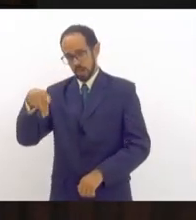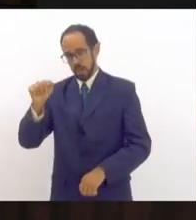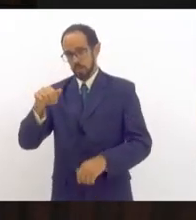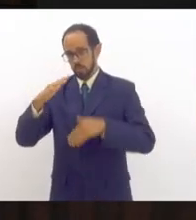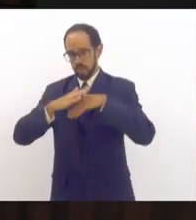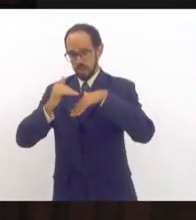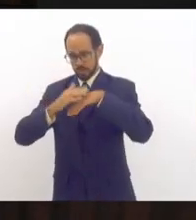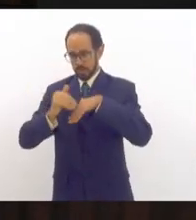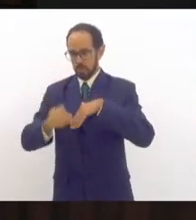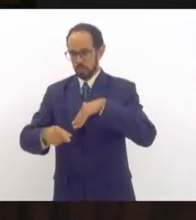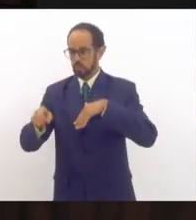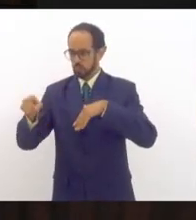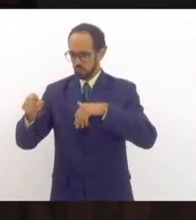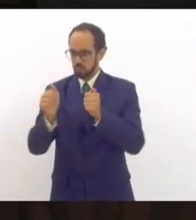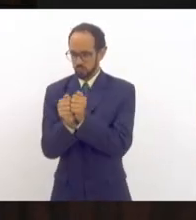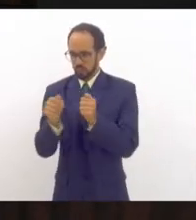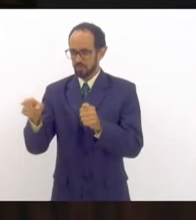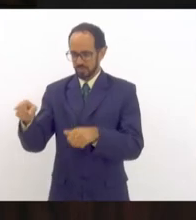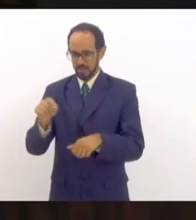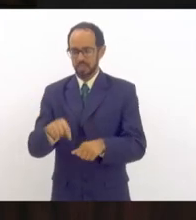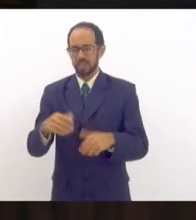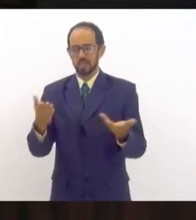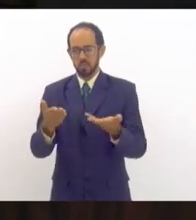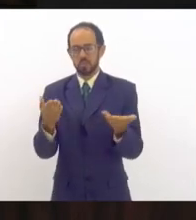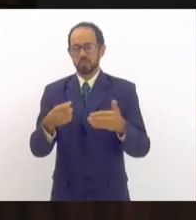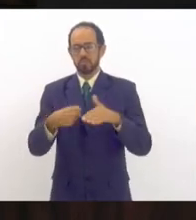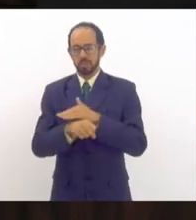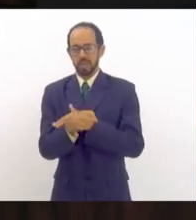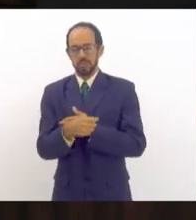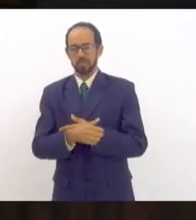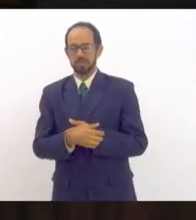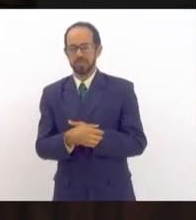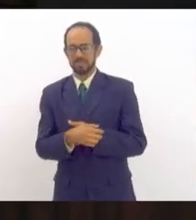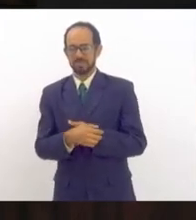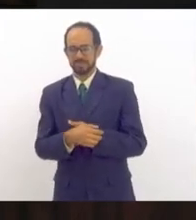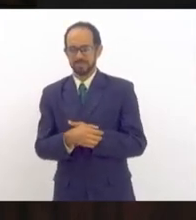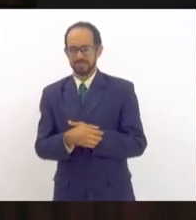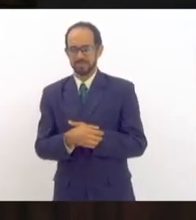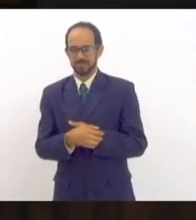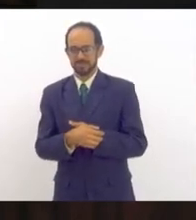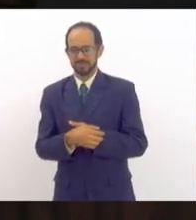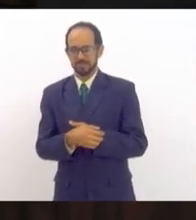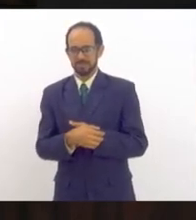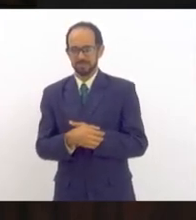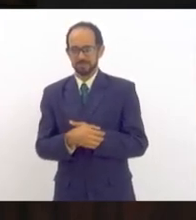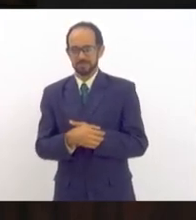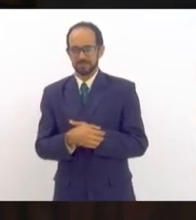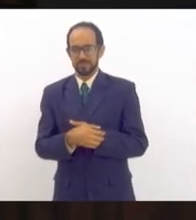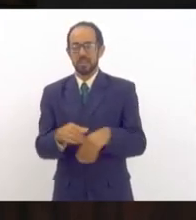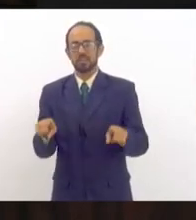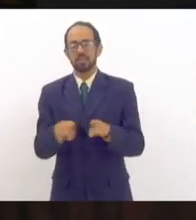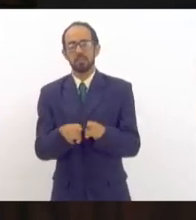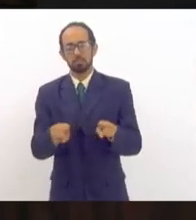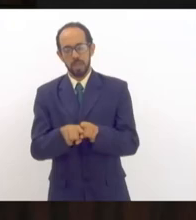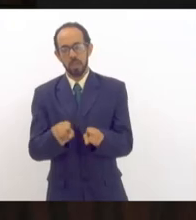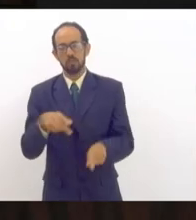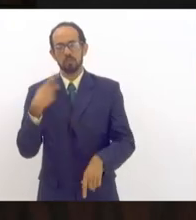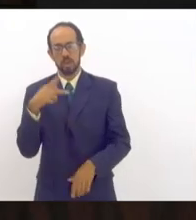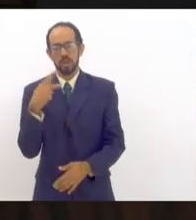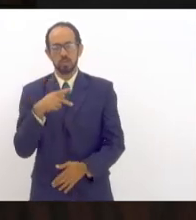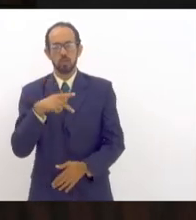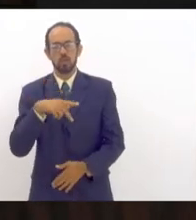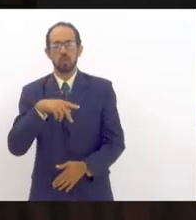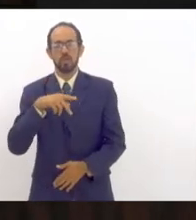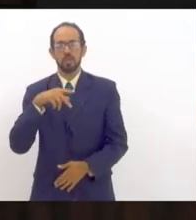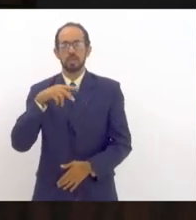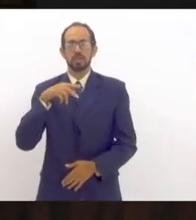contigo né E hoje com o teu mandato né Oi E isso tem também o nosso Vereador lá também o Terra